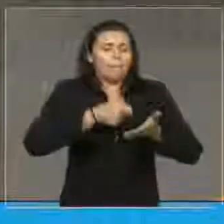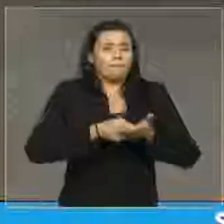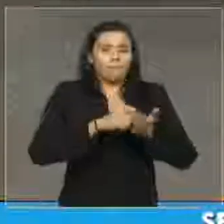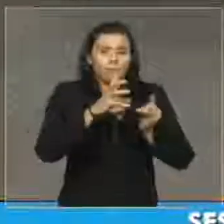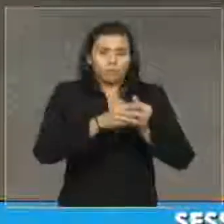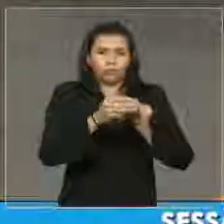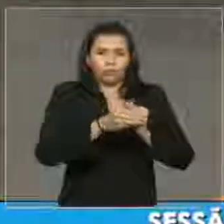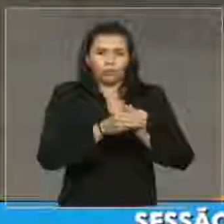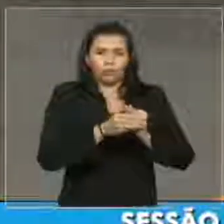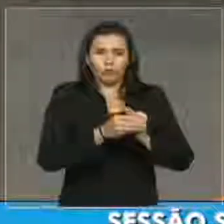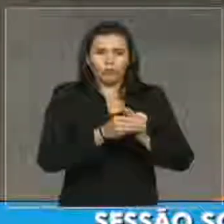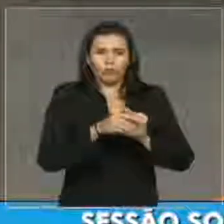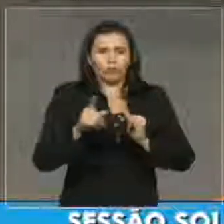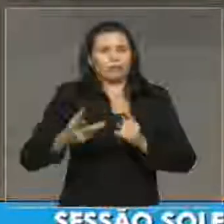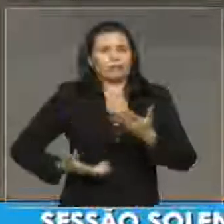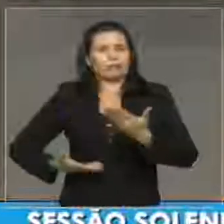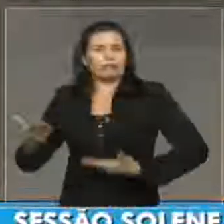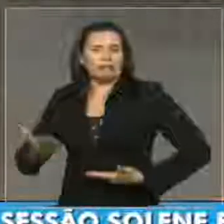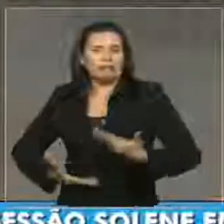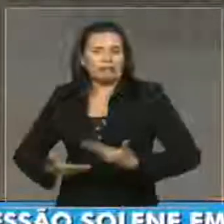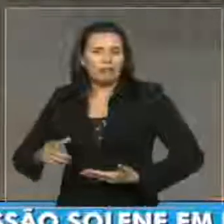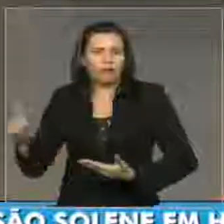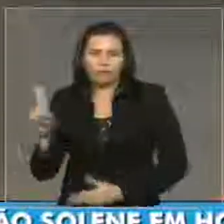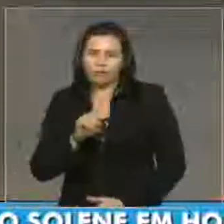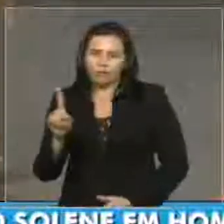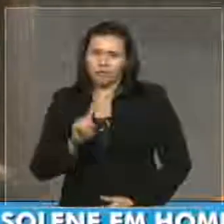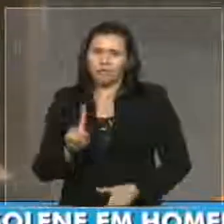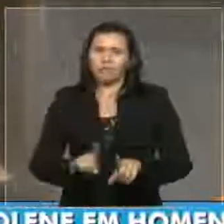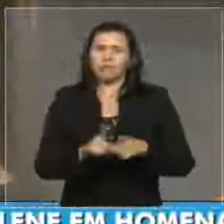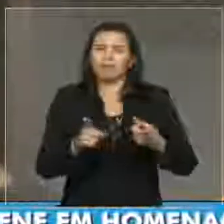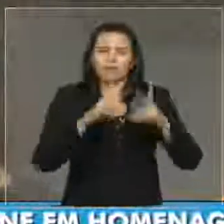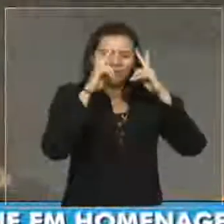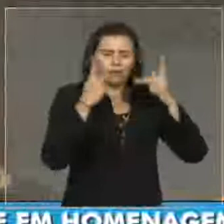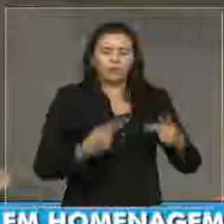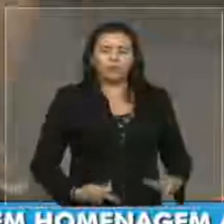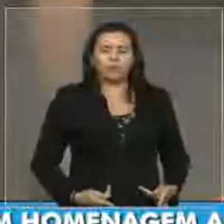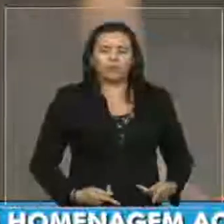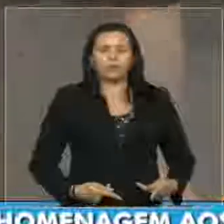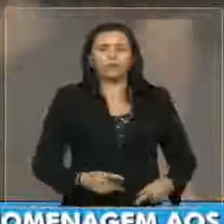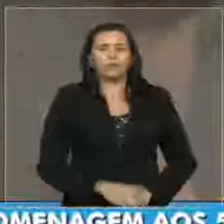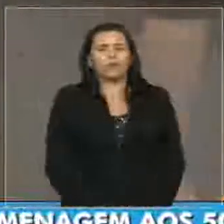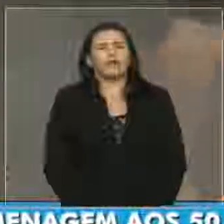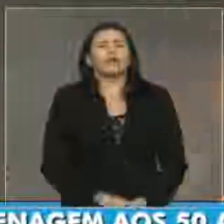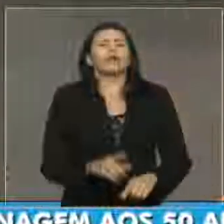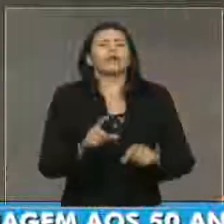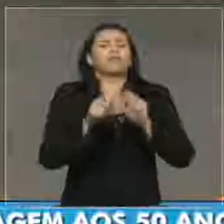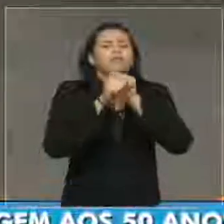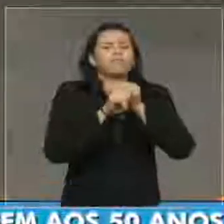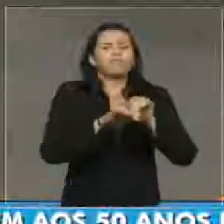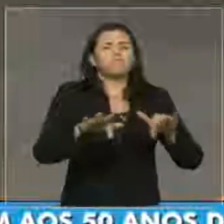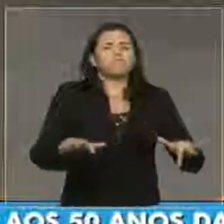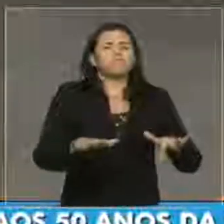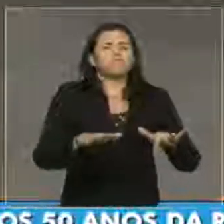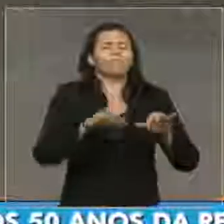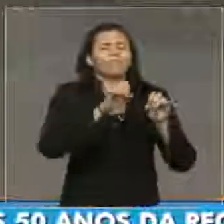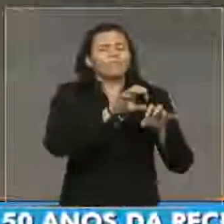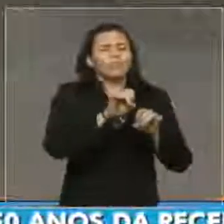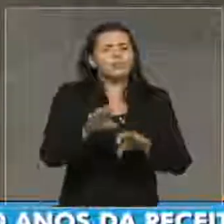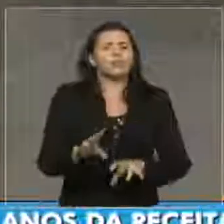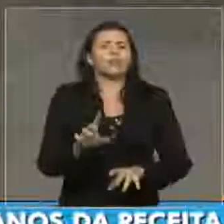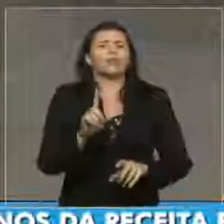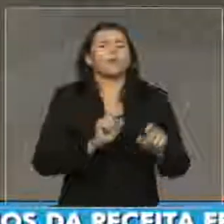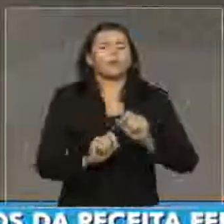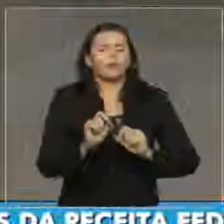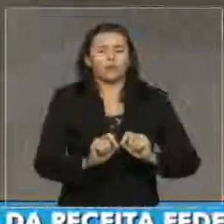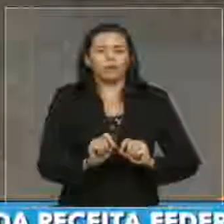soubemos, talvez, vender, no bom sentido, incutir, no melhor sentido, nos cidadãos.